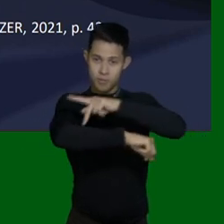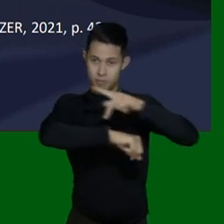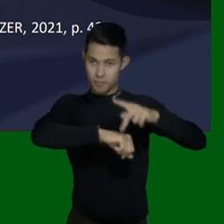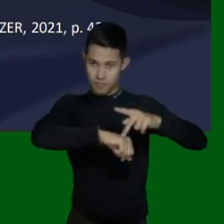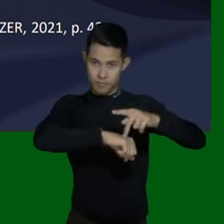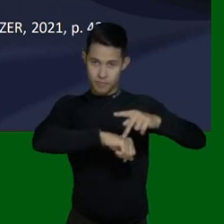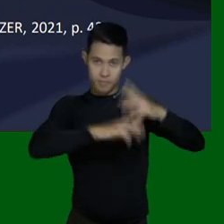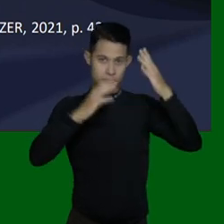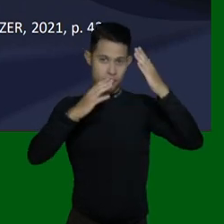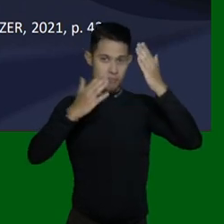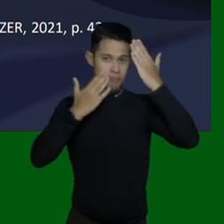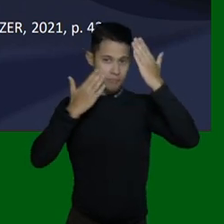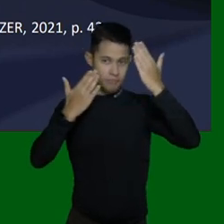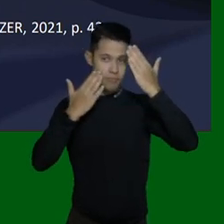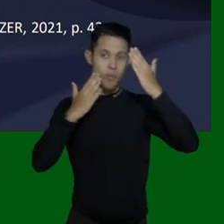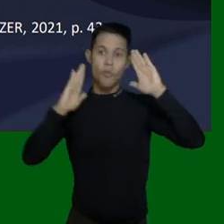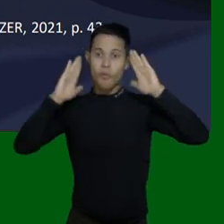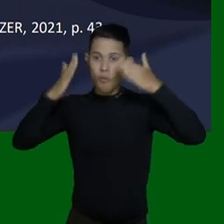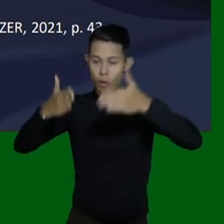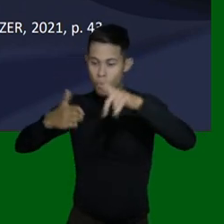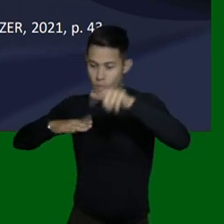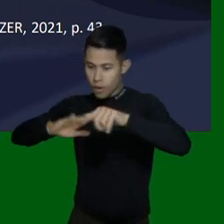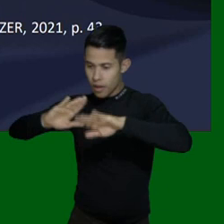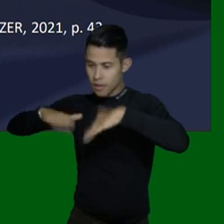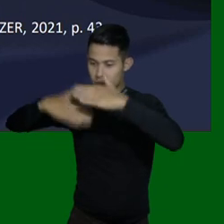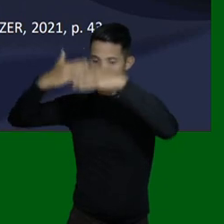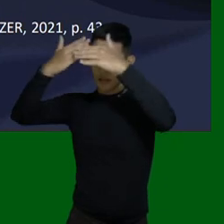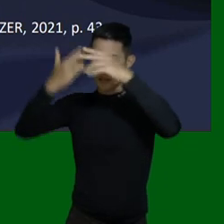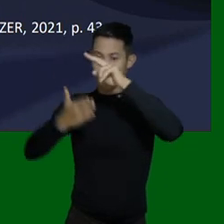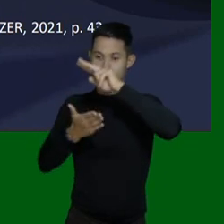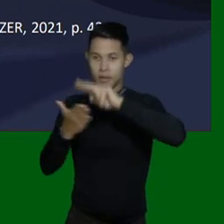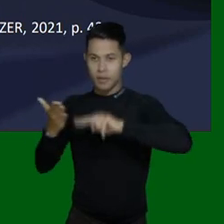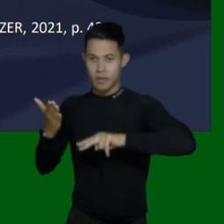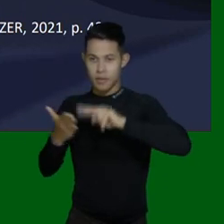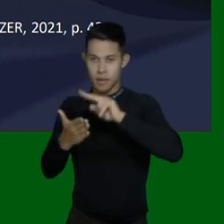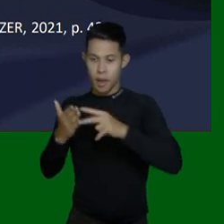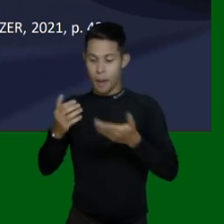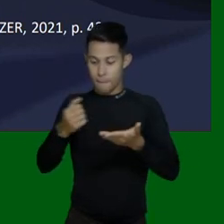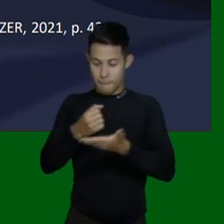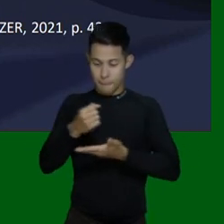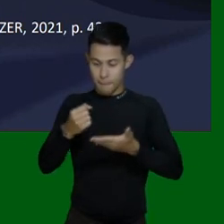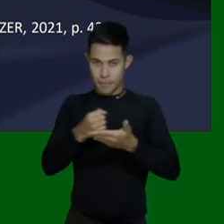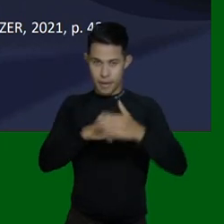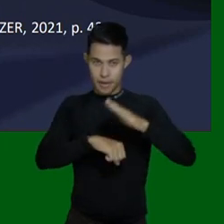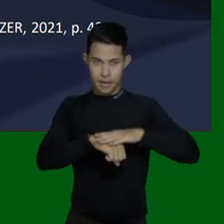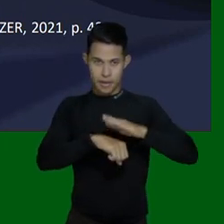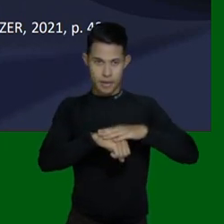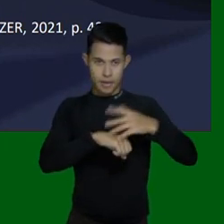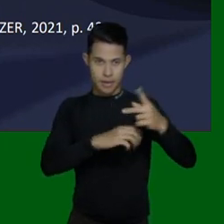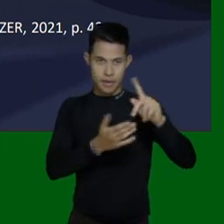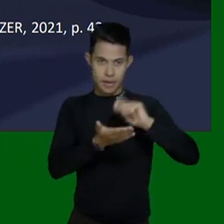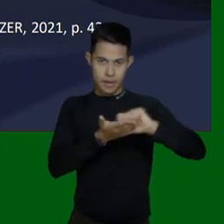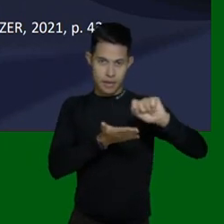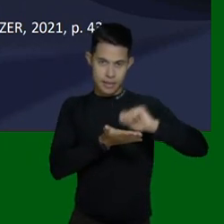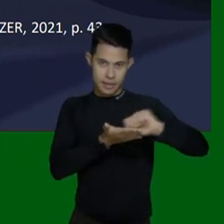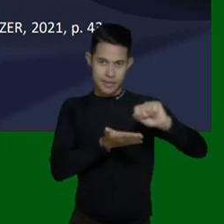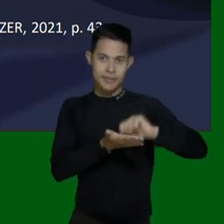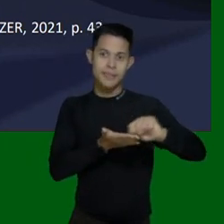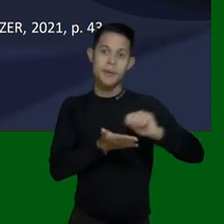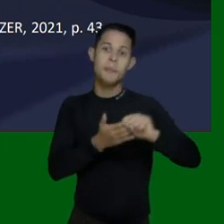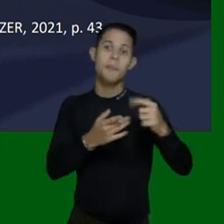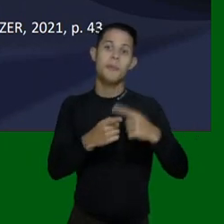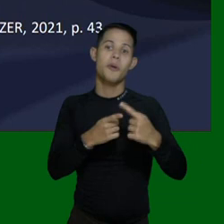no desenvolvimento da Leitura para ele dar base lá paraa escrita para dar base paraa escrita porque